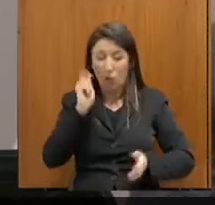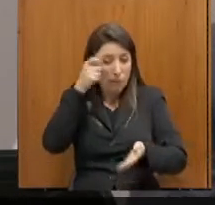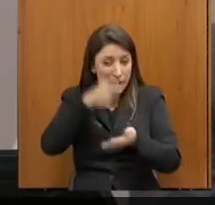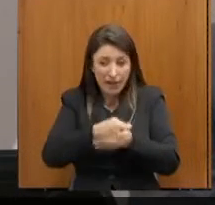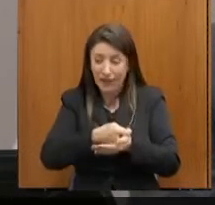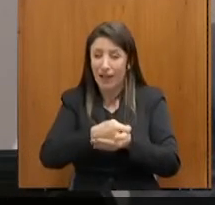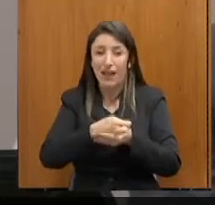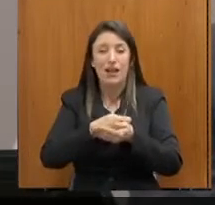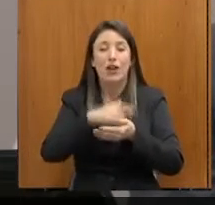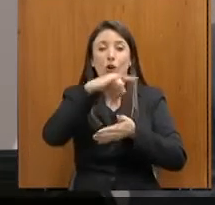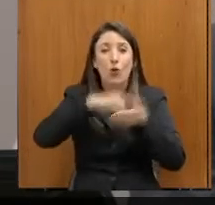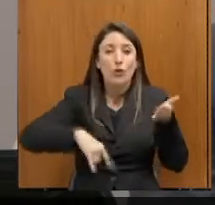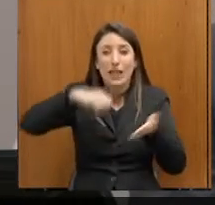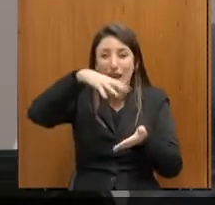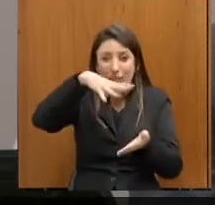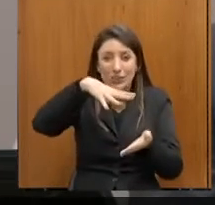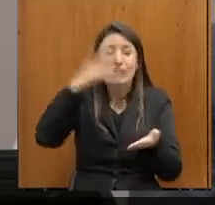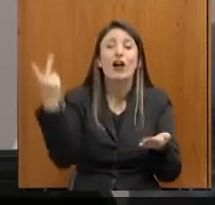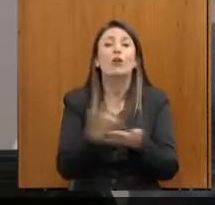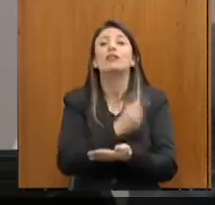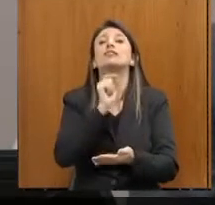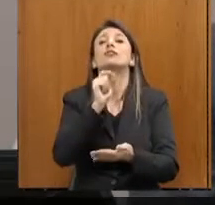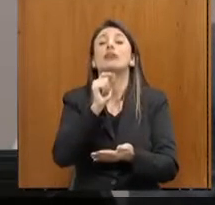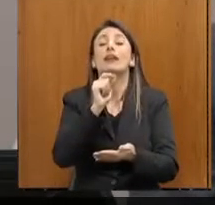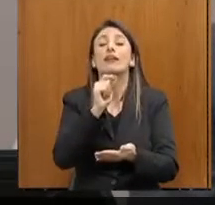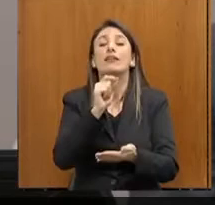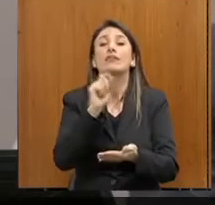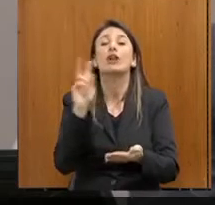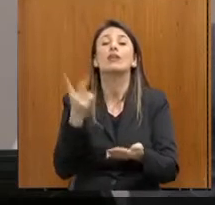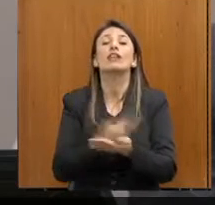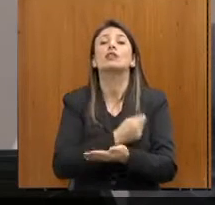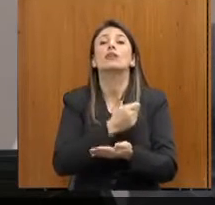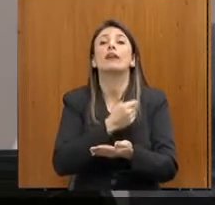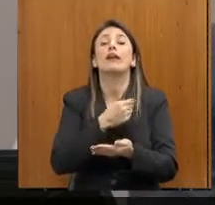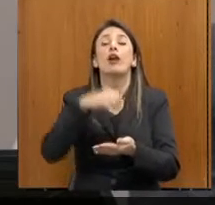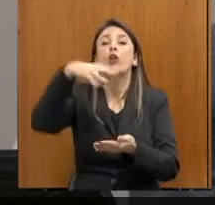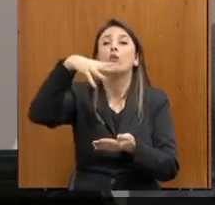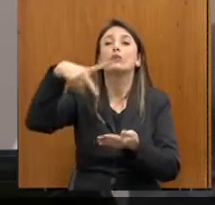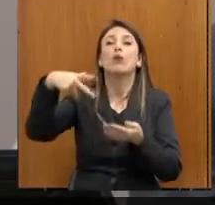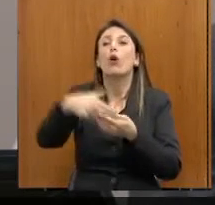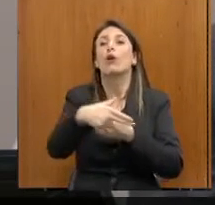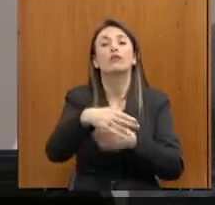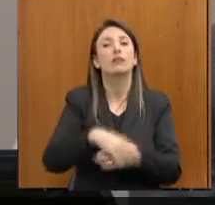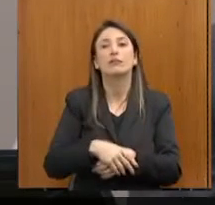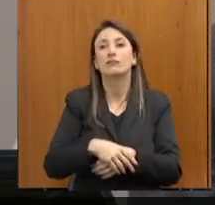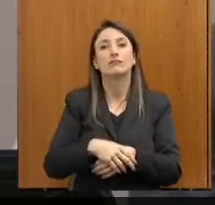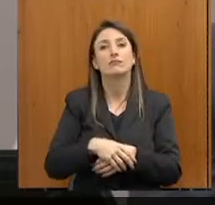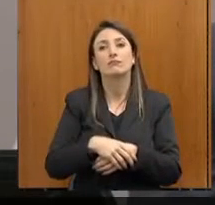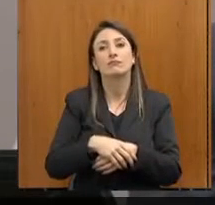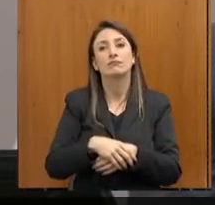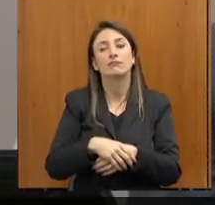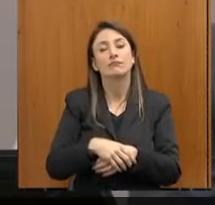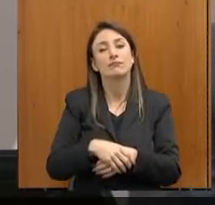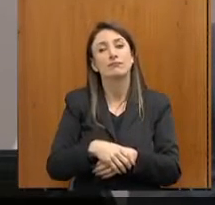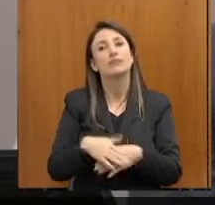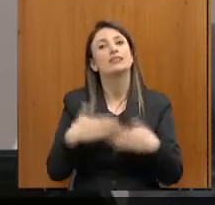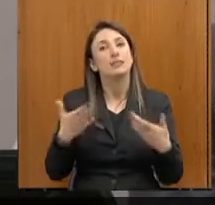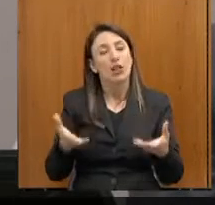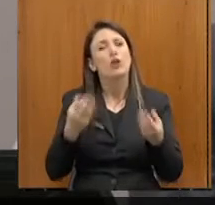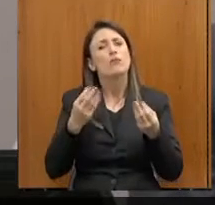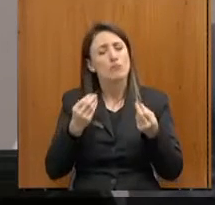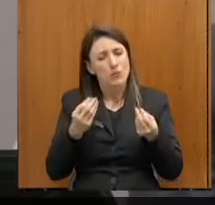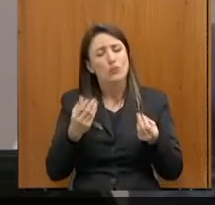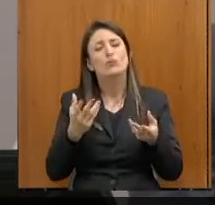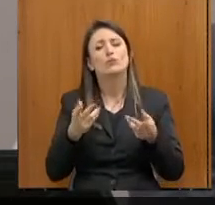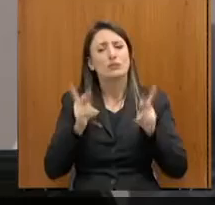conta de energia o que que acontece com ele o que que acontece vai lá corta corta energia do cidadão né então é muito cidadão